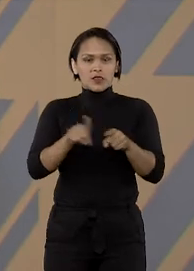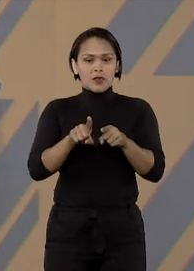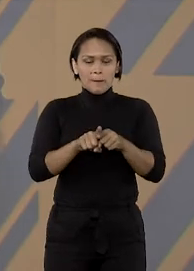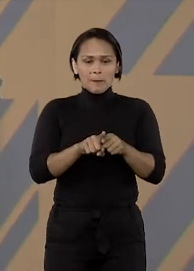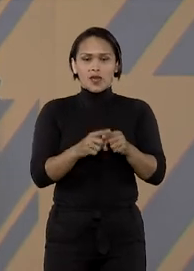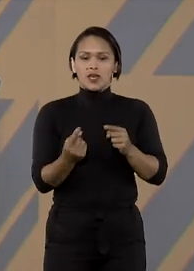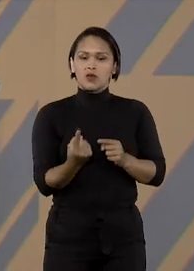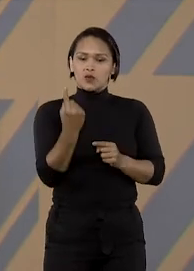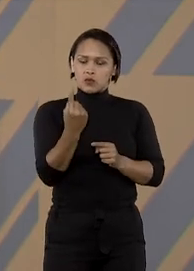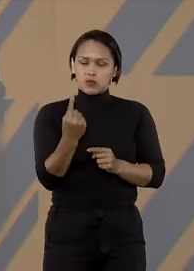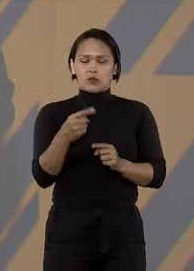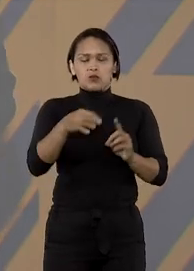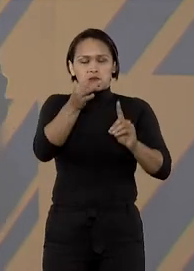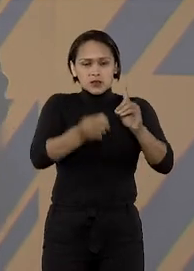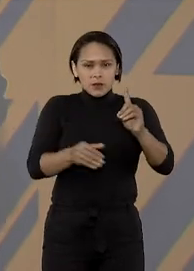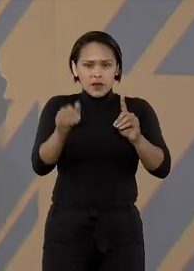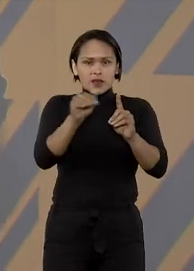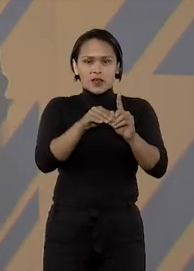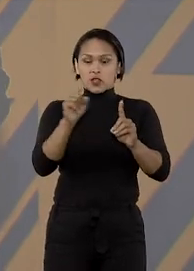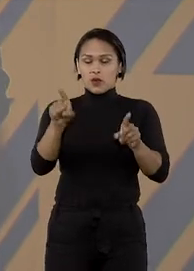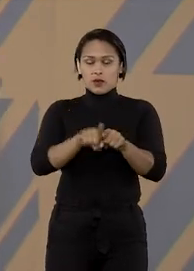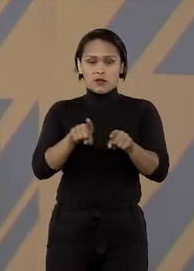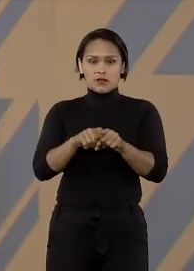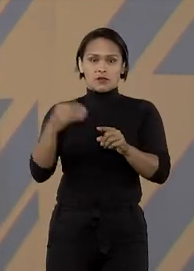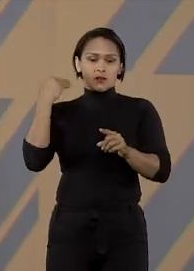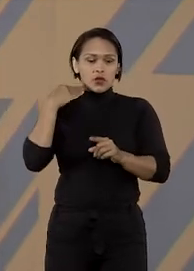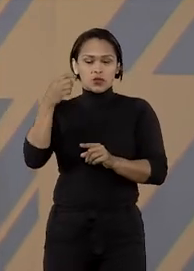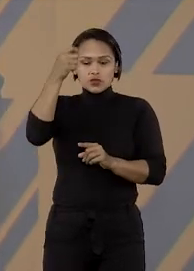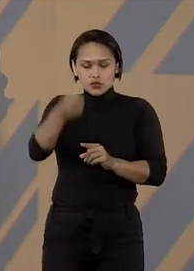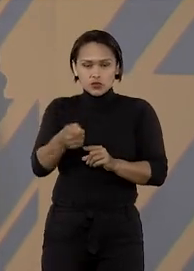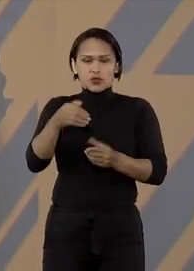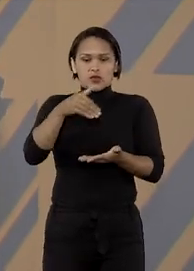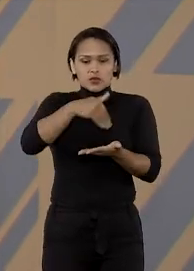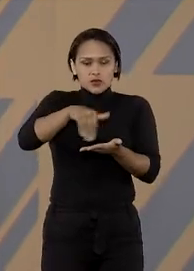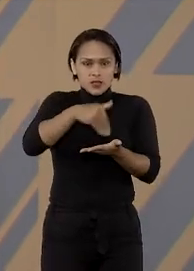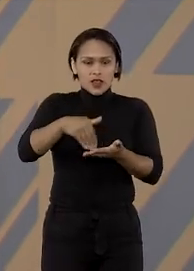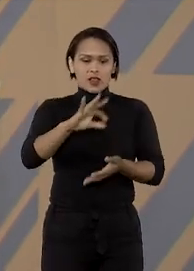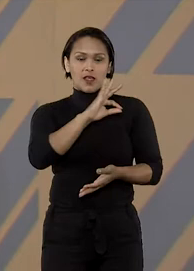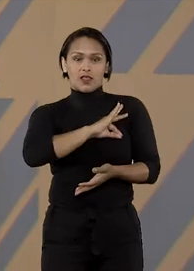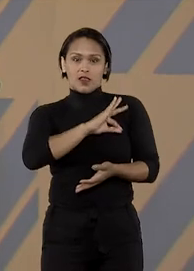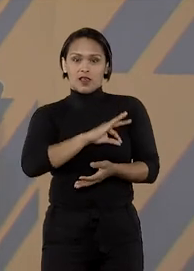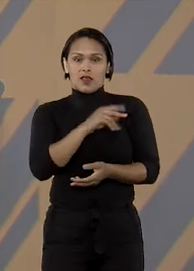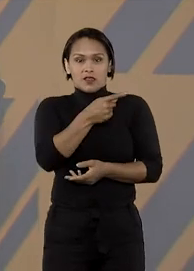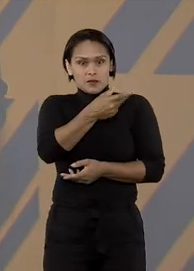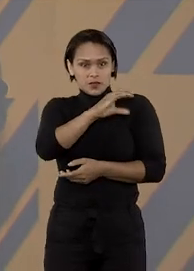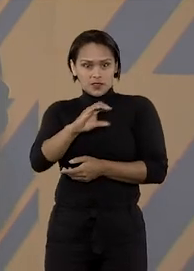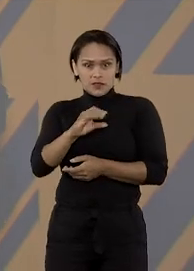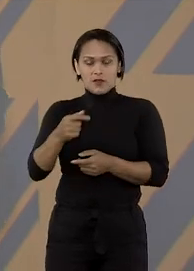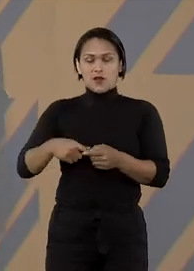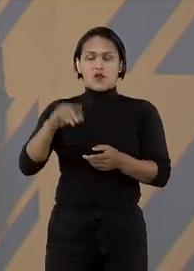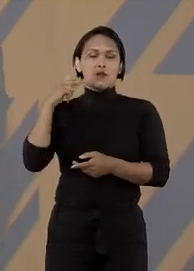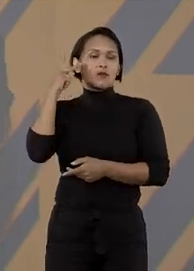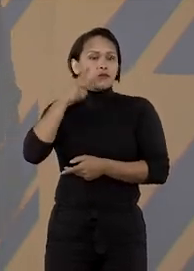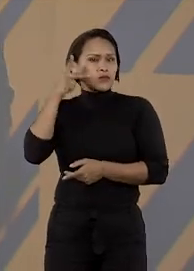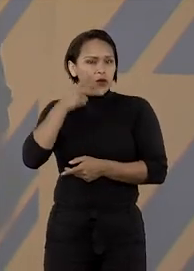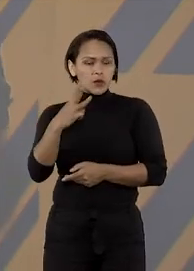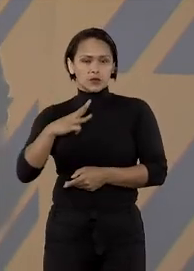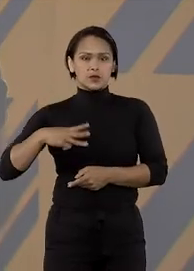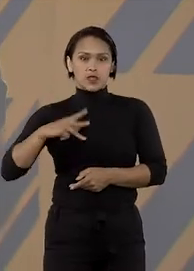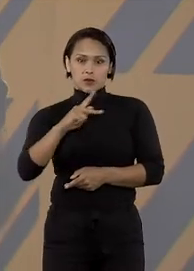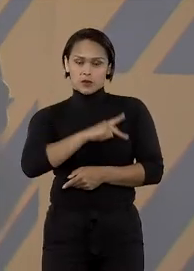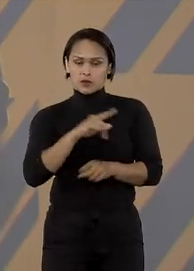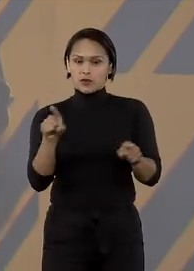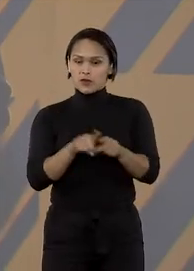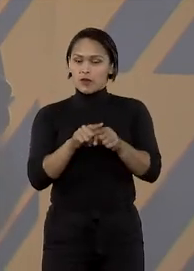um desembargador e um juiz do Tribunal Baiano, um secretário estadual, uma delegada da Polícia Civil e uma promotora do Ministério